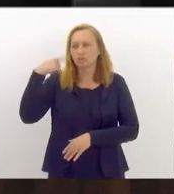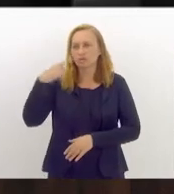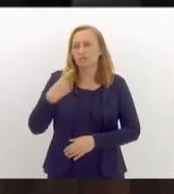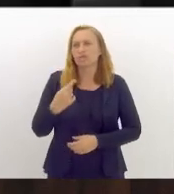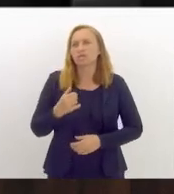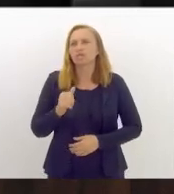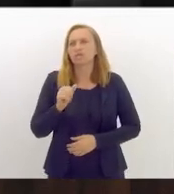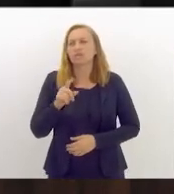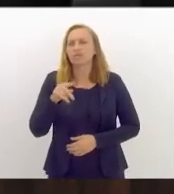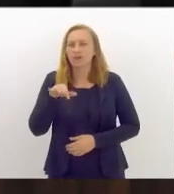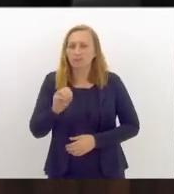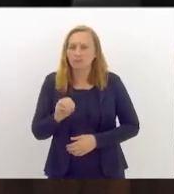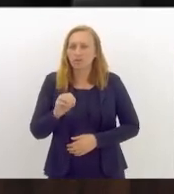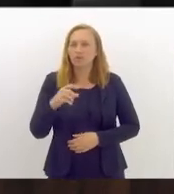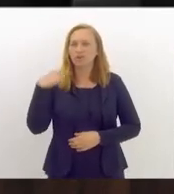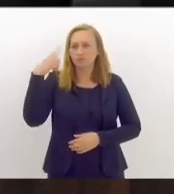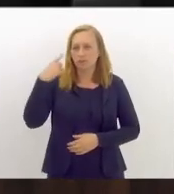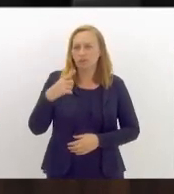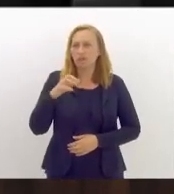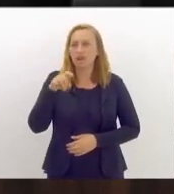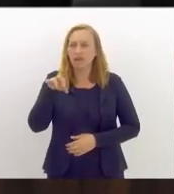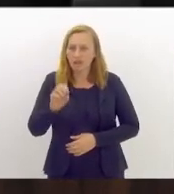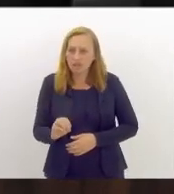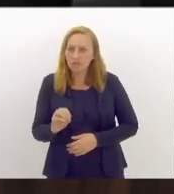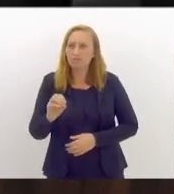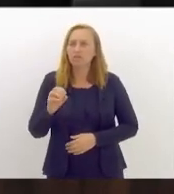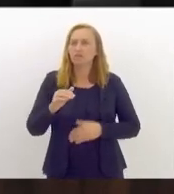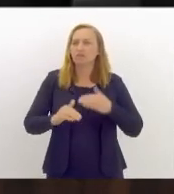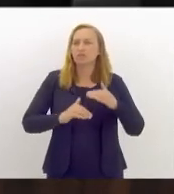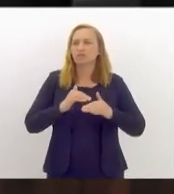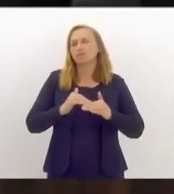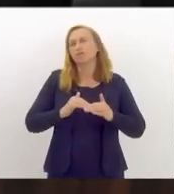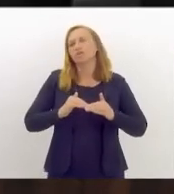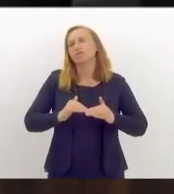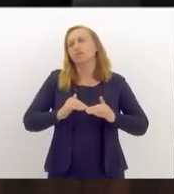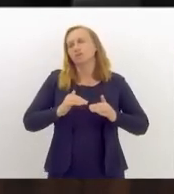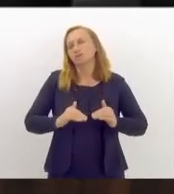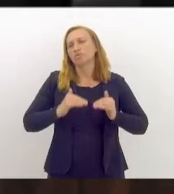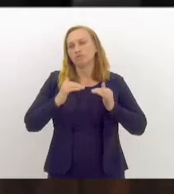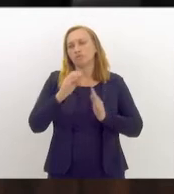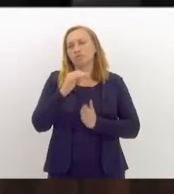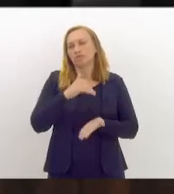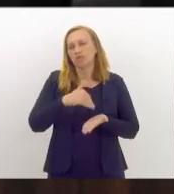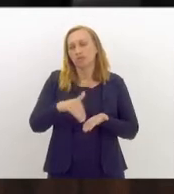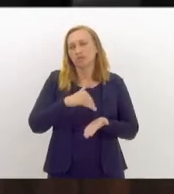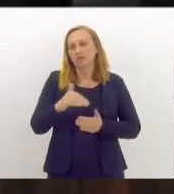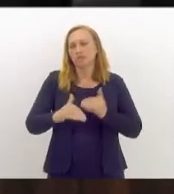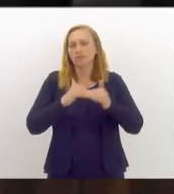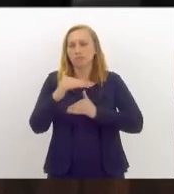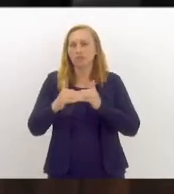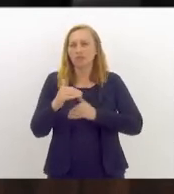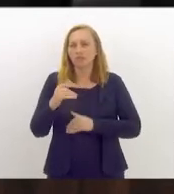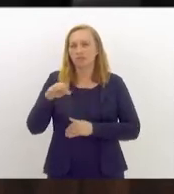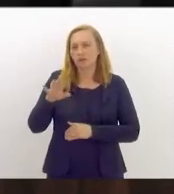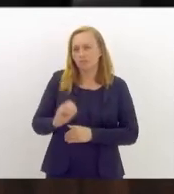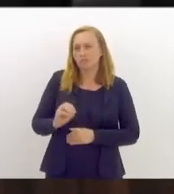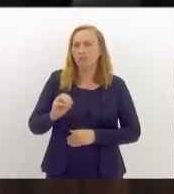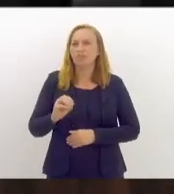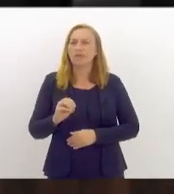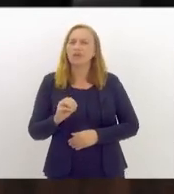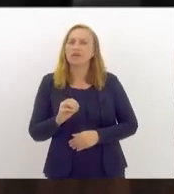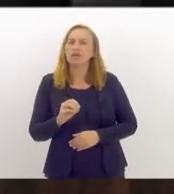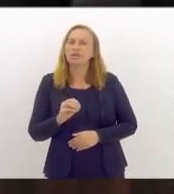advogado Leno Aguiar subsecretário desenvolvimento de Nova Iguaçu Fernanda Amaral diretora da Nature